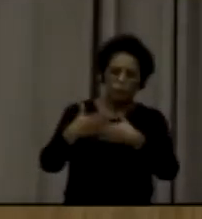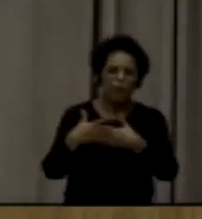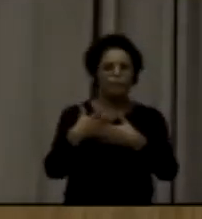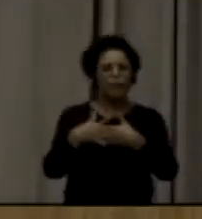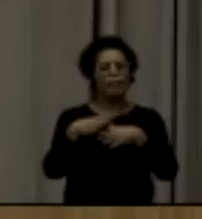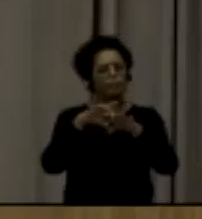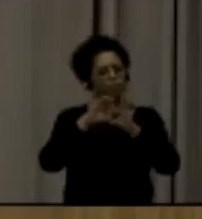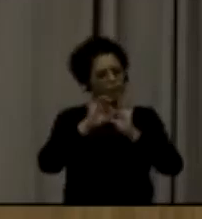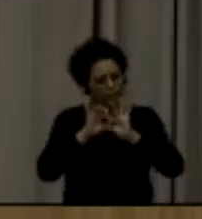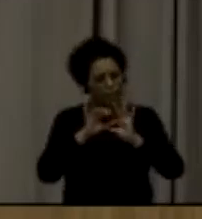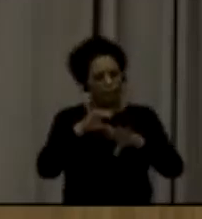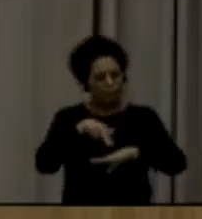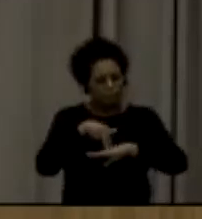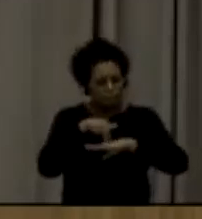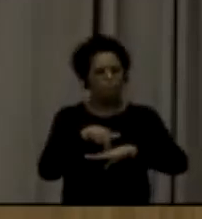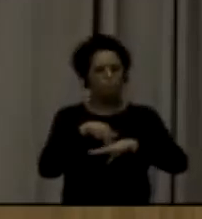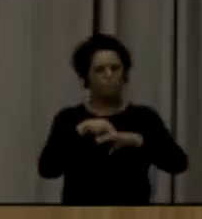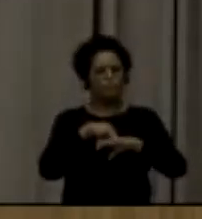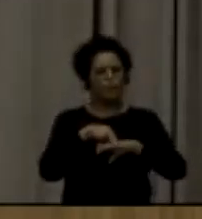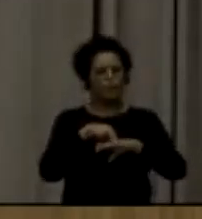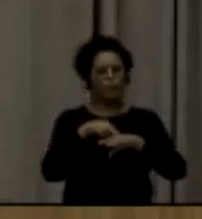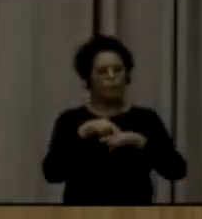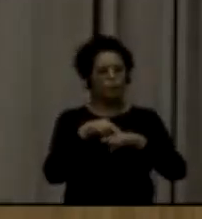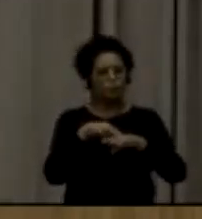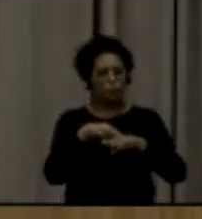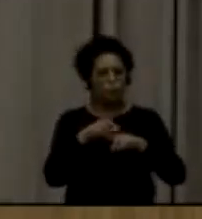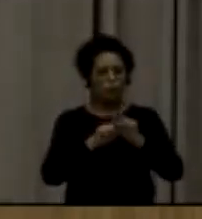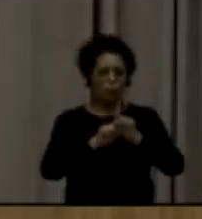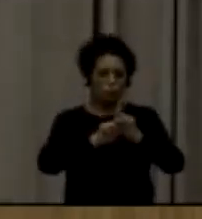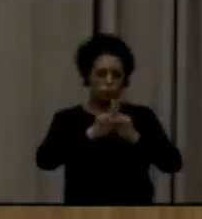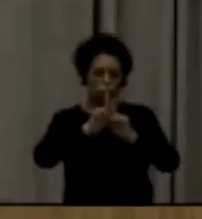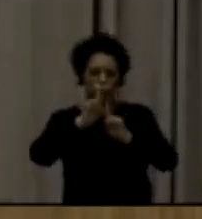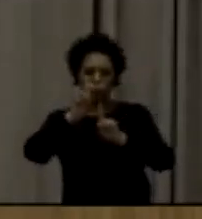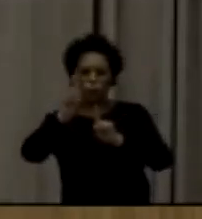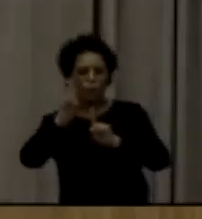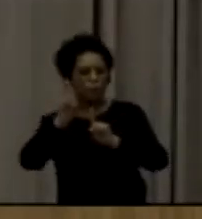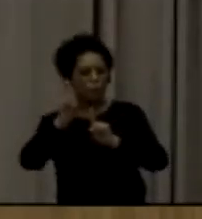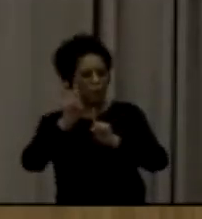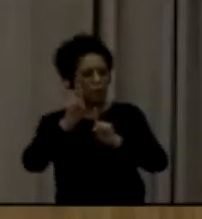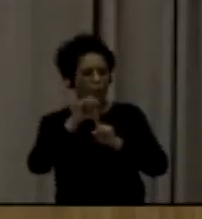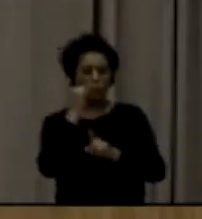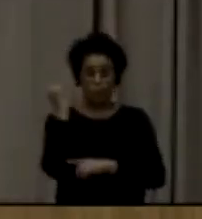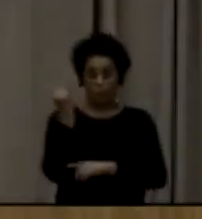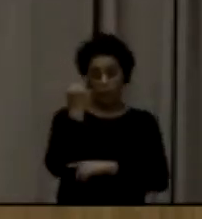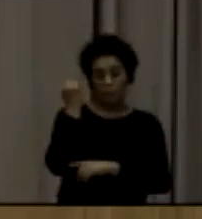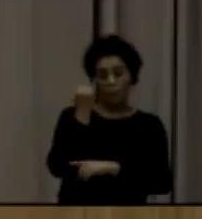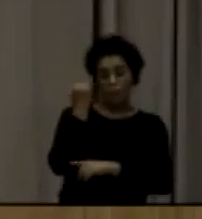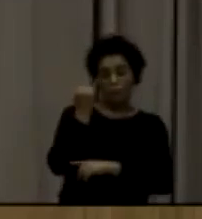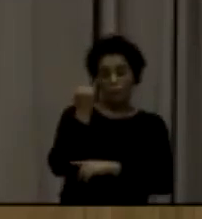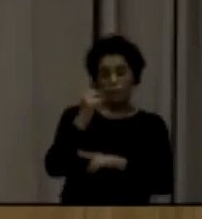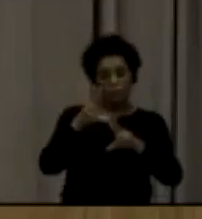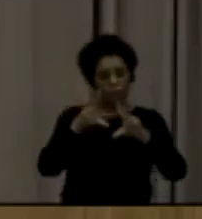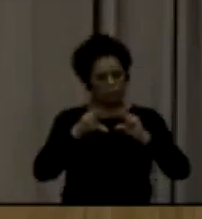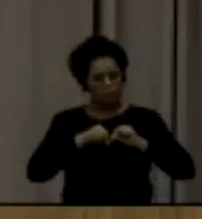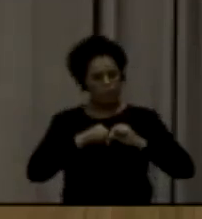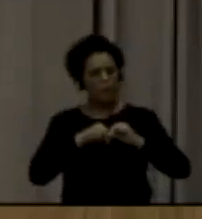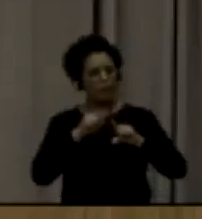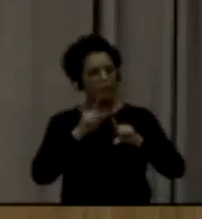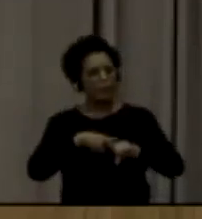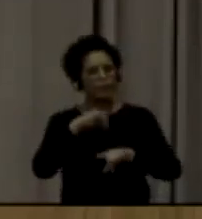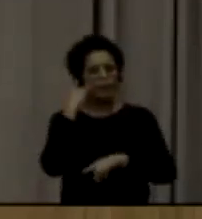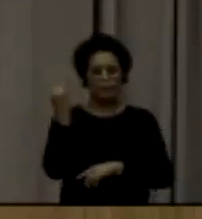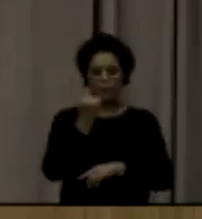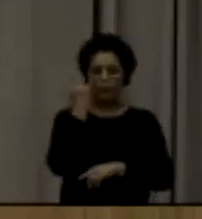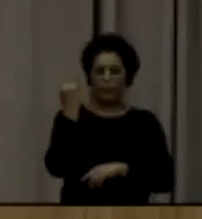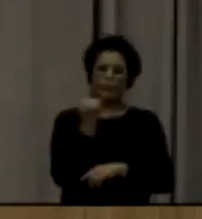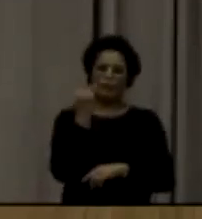bem estabelecido com esse nível meritocrata, com esse reconhecimento e conhecimento que